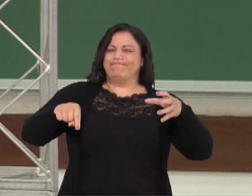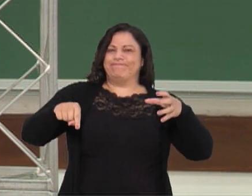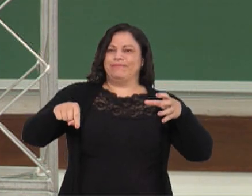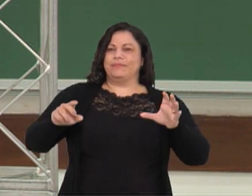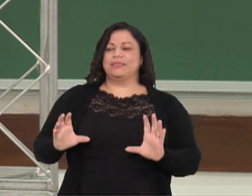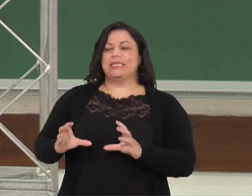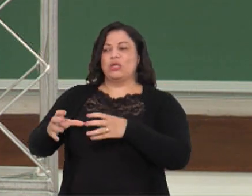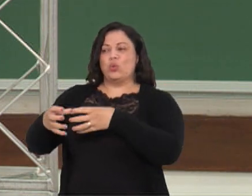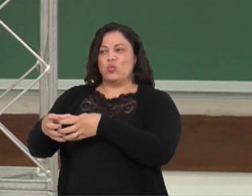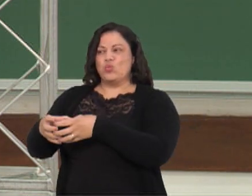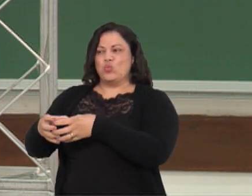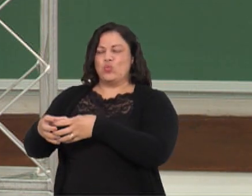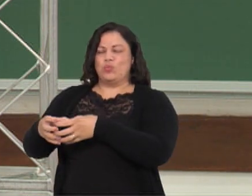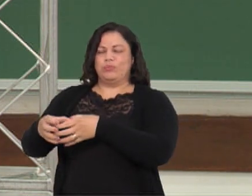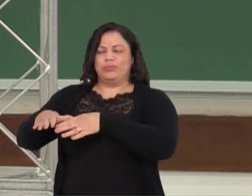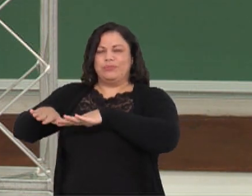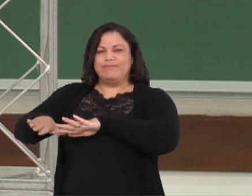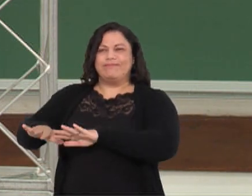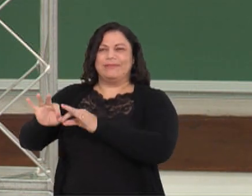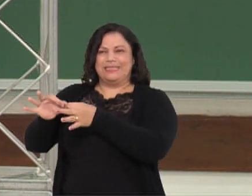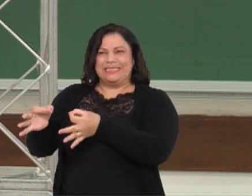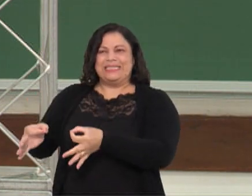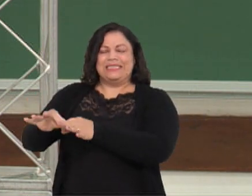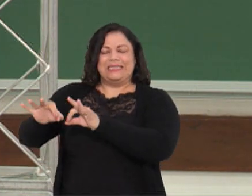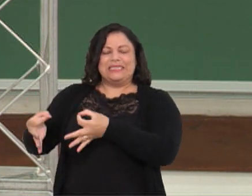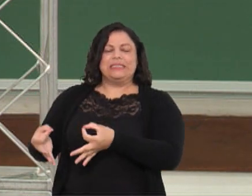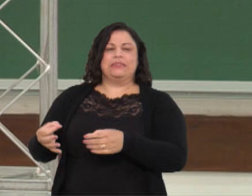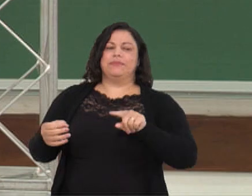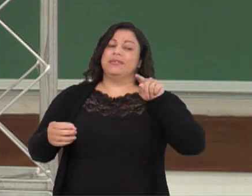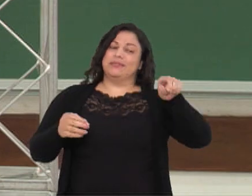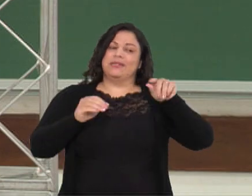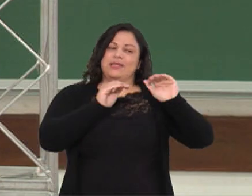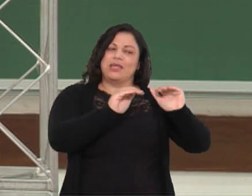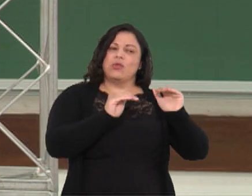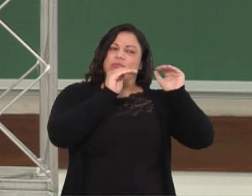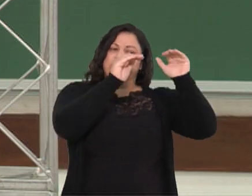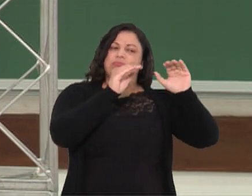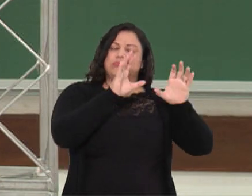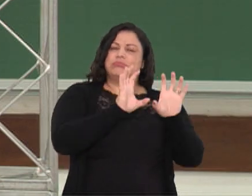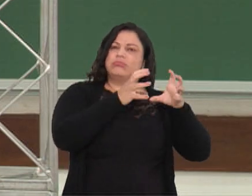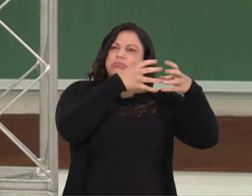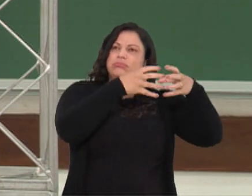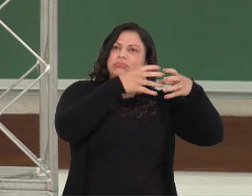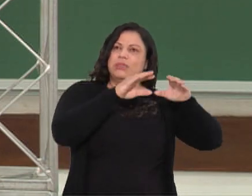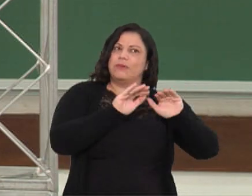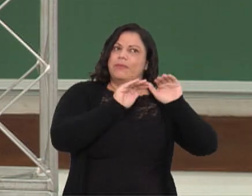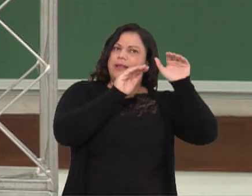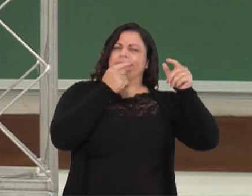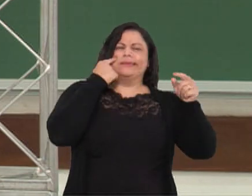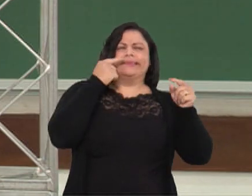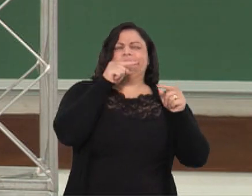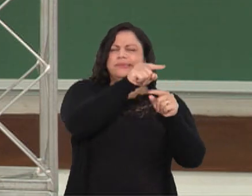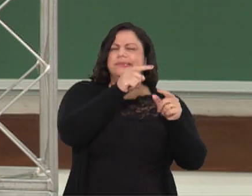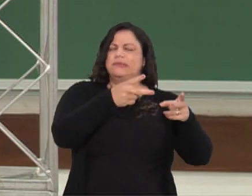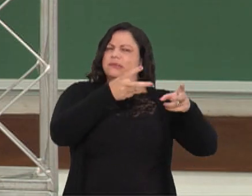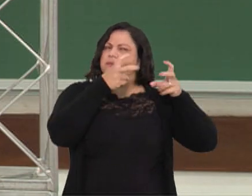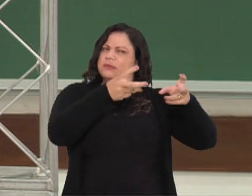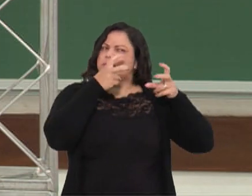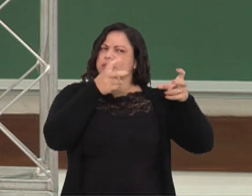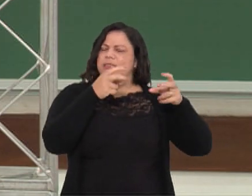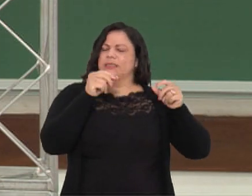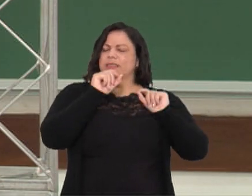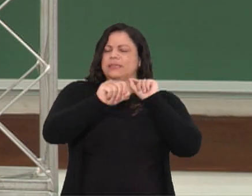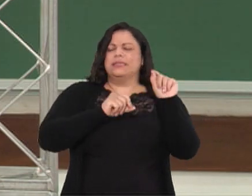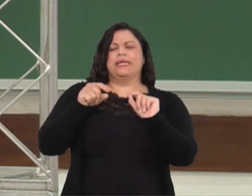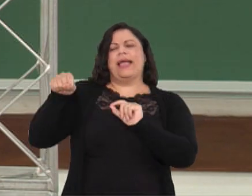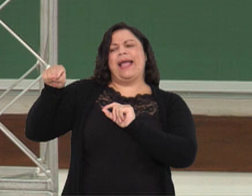Mas o Gramsci, ele vai um pouco além. Ele consegue perceber que a classe dominada consegue